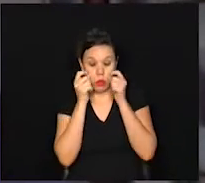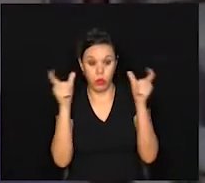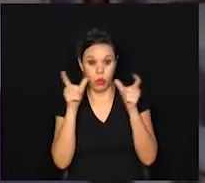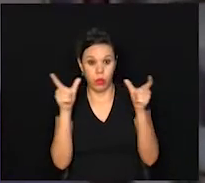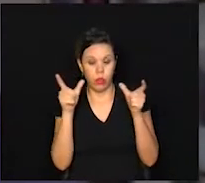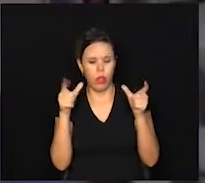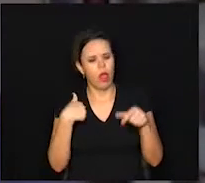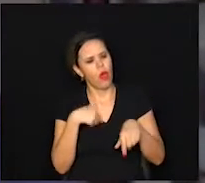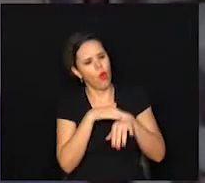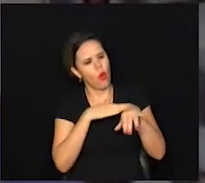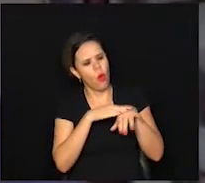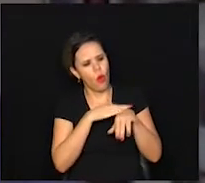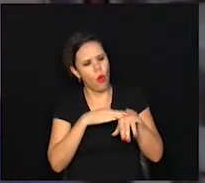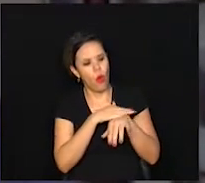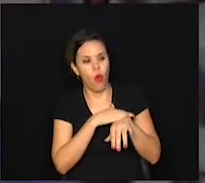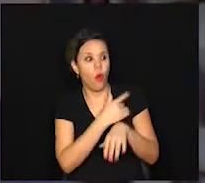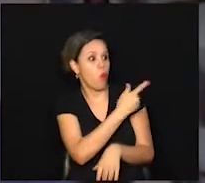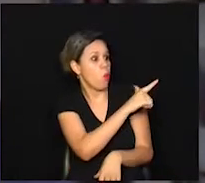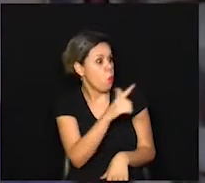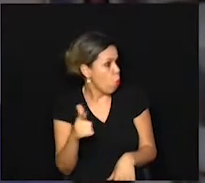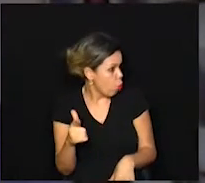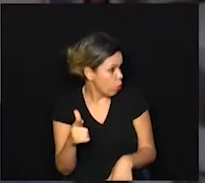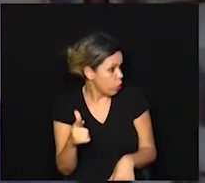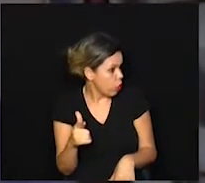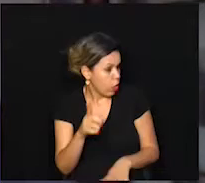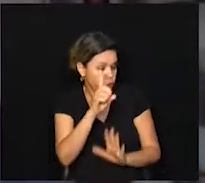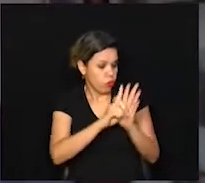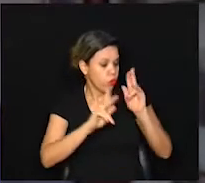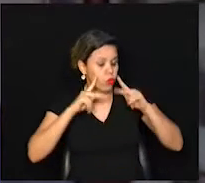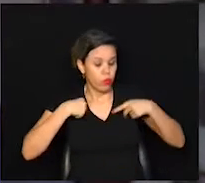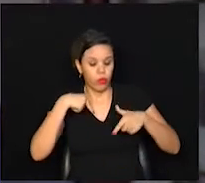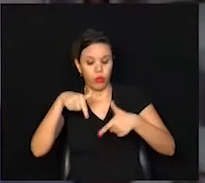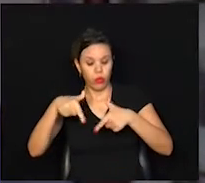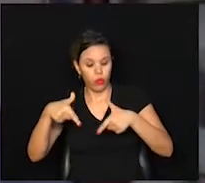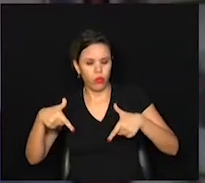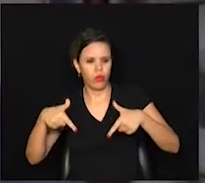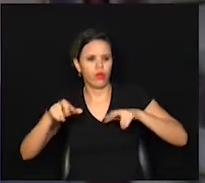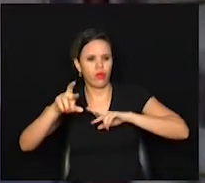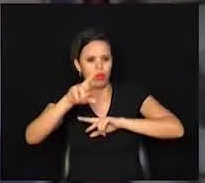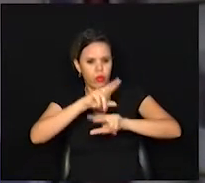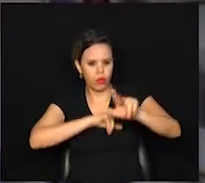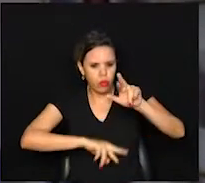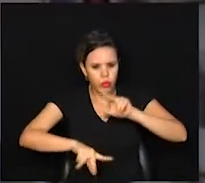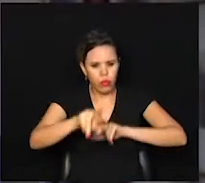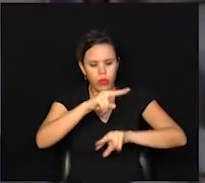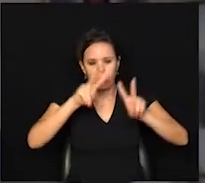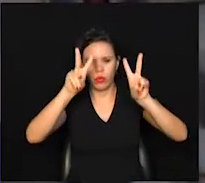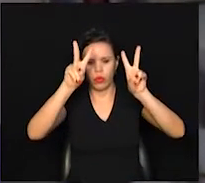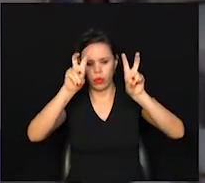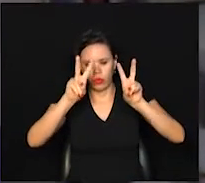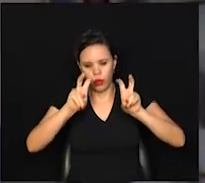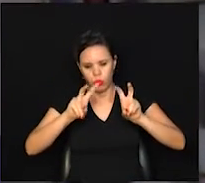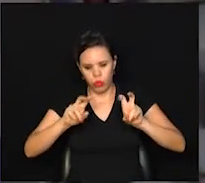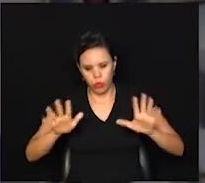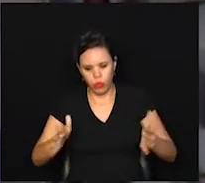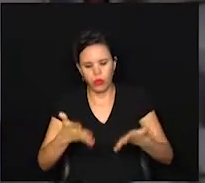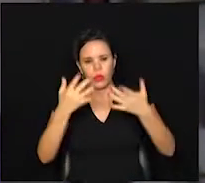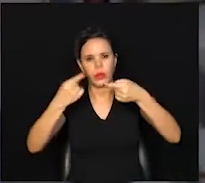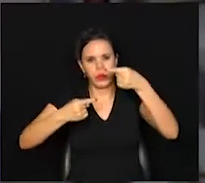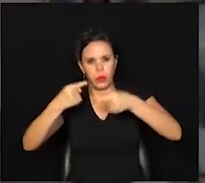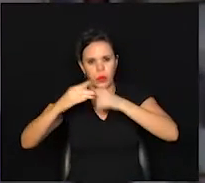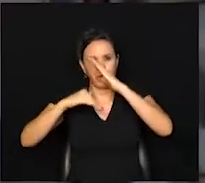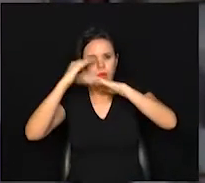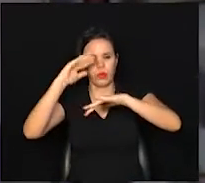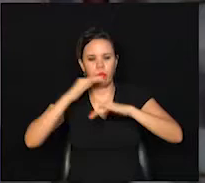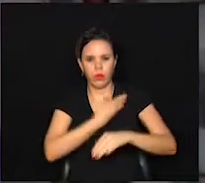não, Haddad, é o seguinte, não existe direitos humanos se não trabalhar numa transversalidade. E esses temas, nós vamos construir políticas envolvendo todo